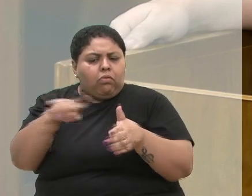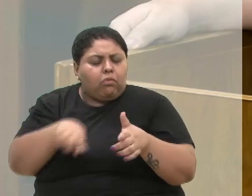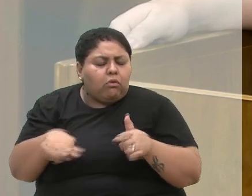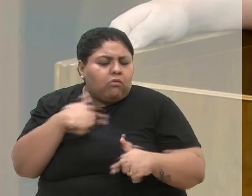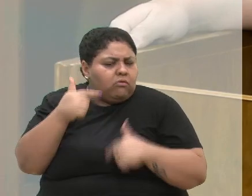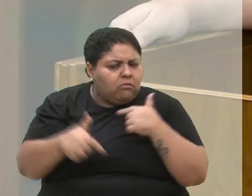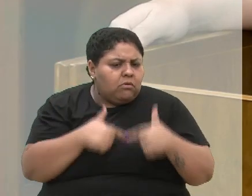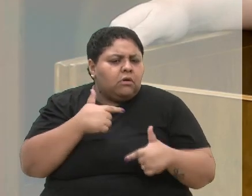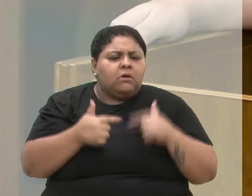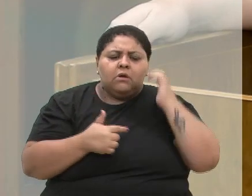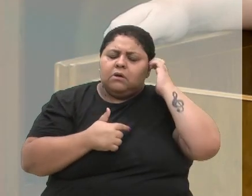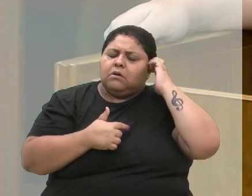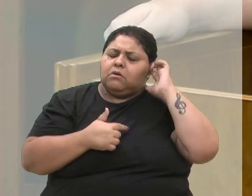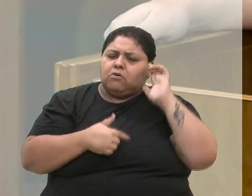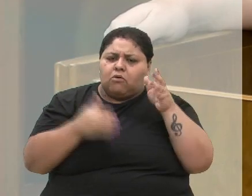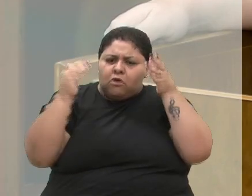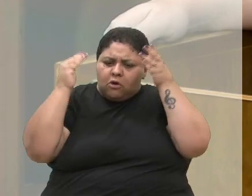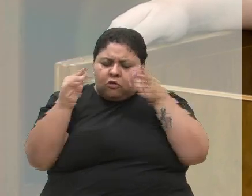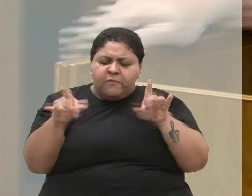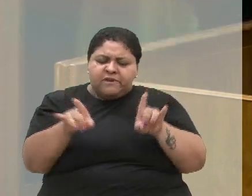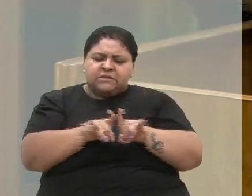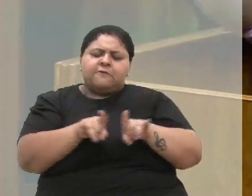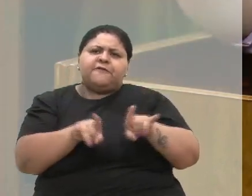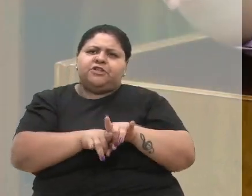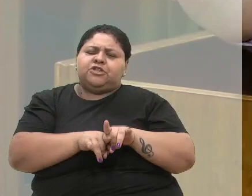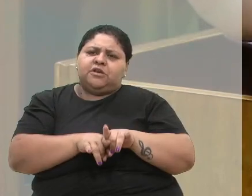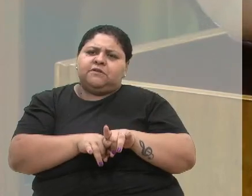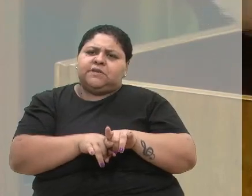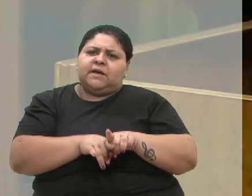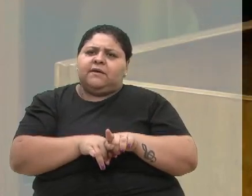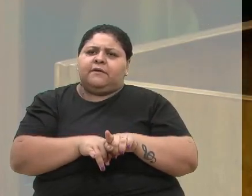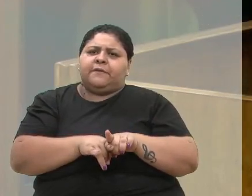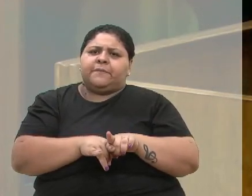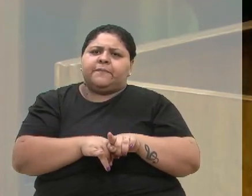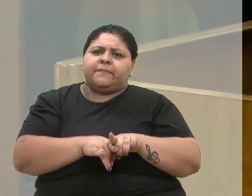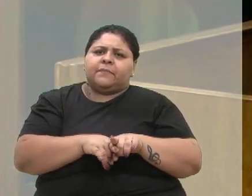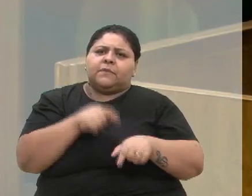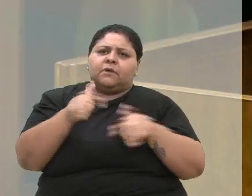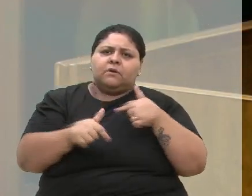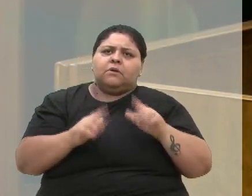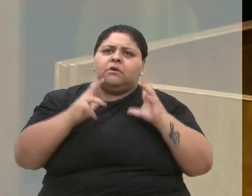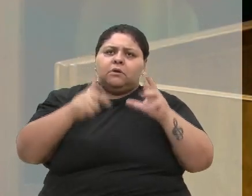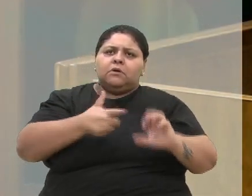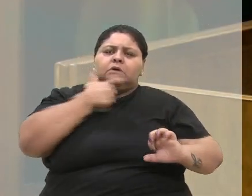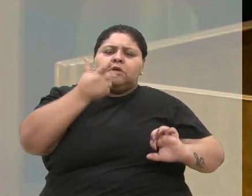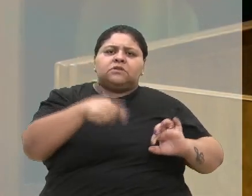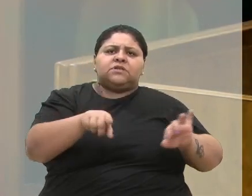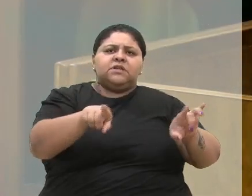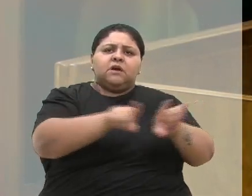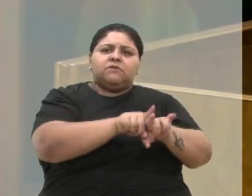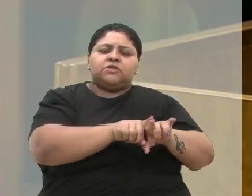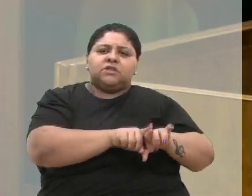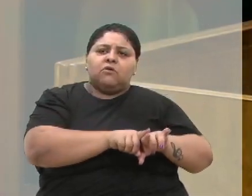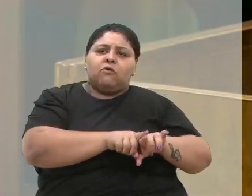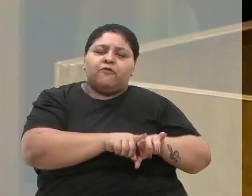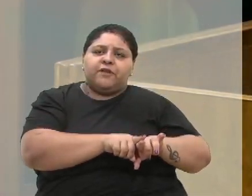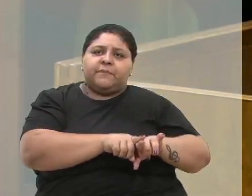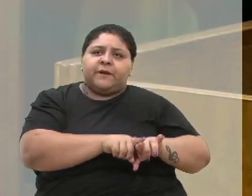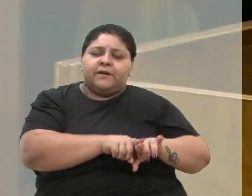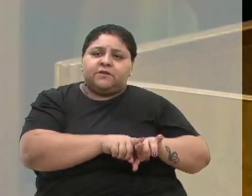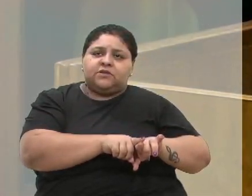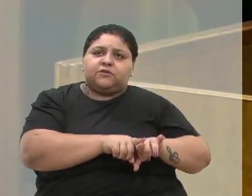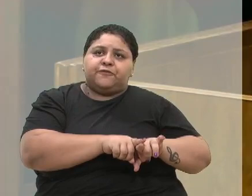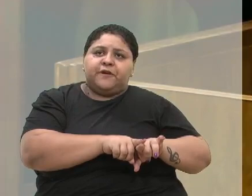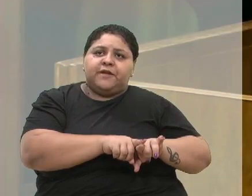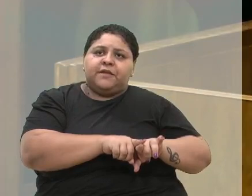com determinação, com garra. Ué, não posso agora? Todo mundo falou, eu estou escutando agora que eu não posso falar que o senhor vai ser o